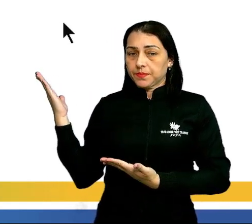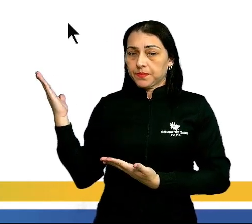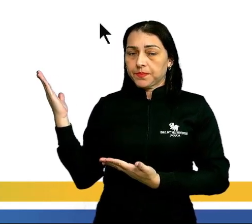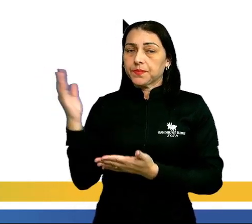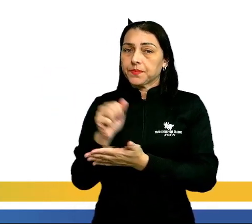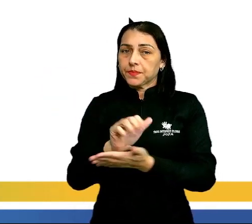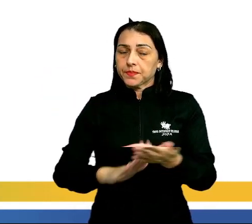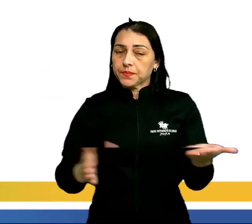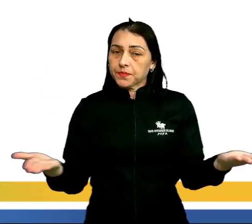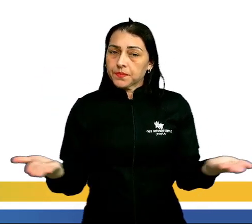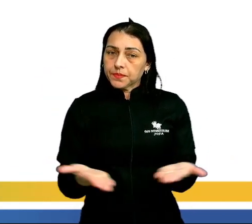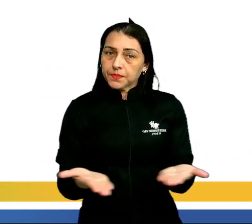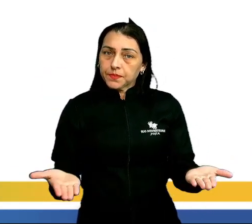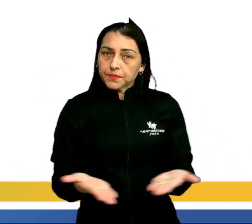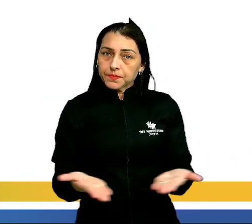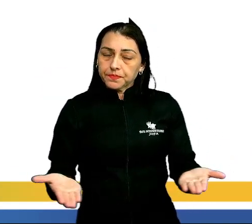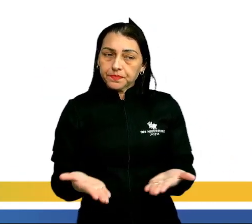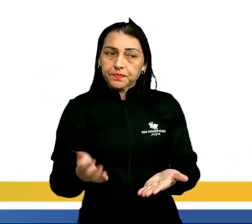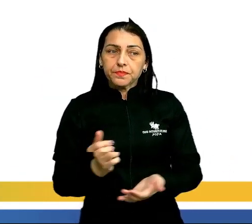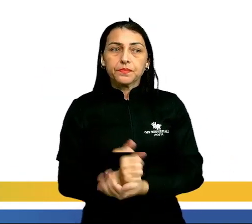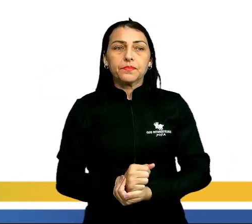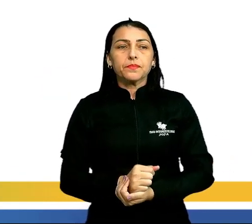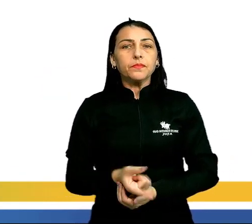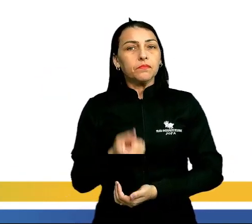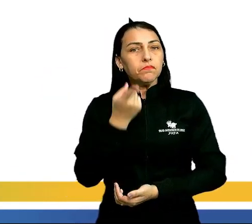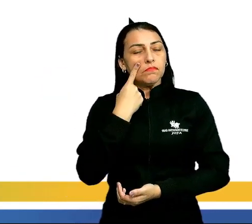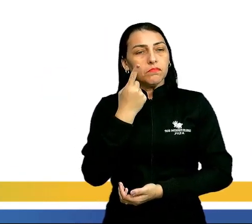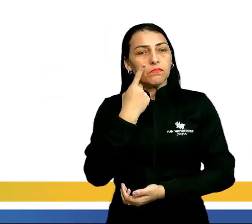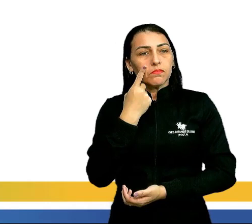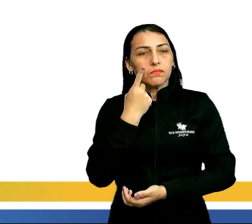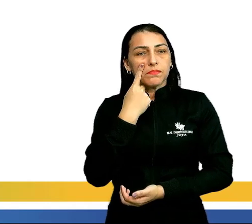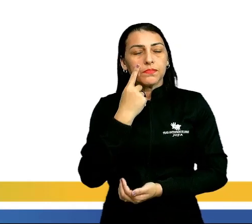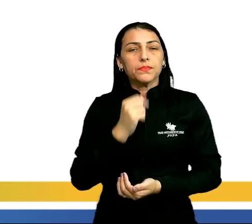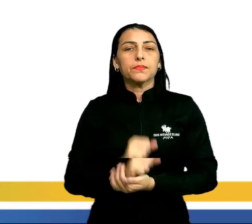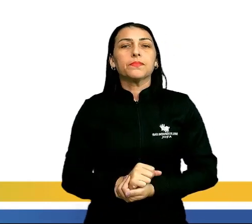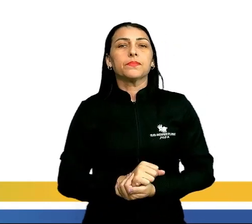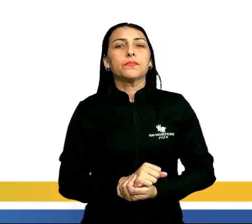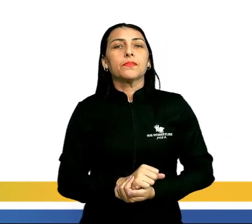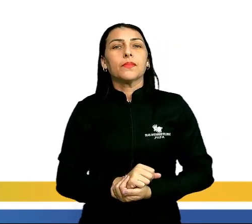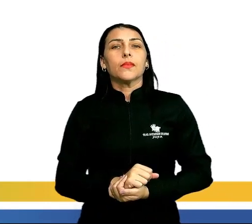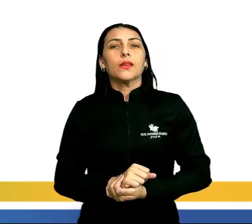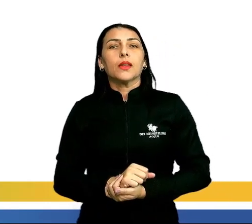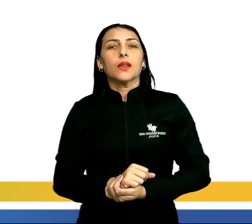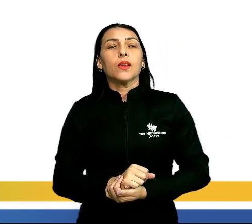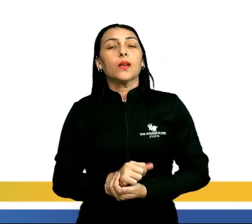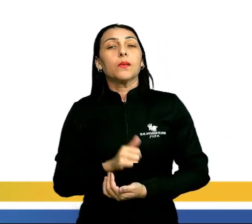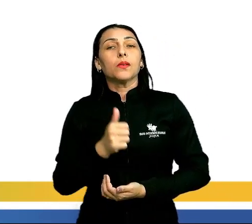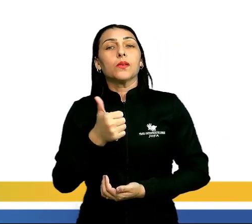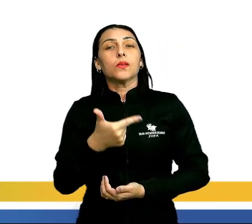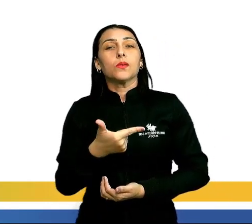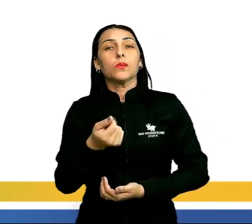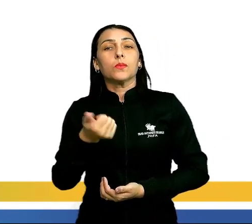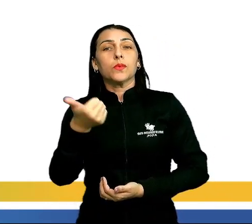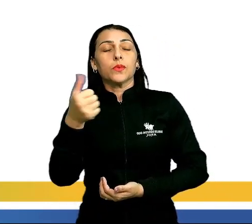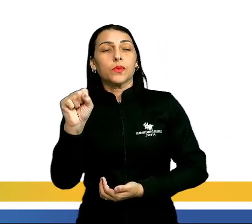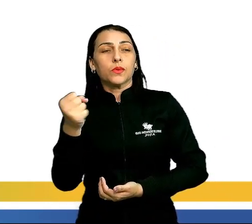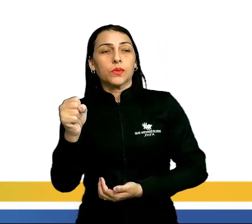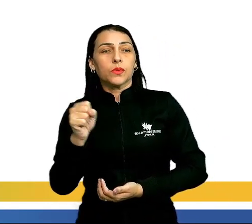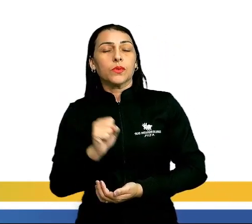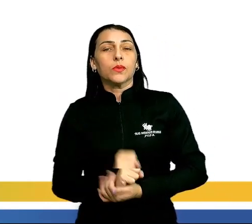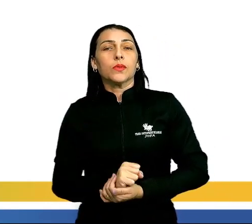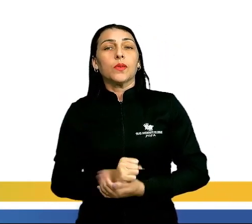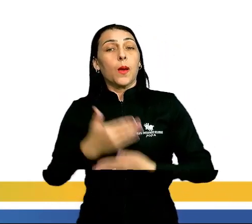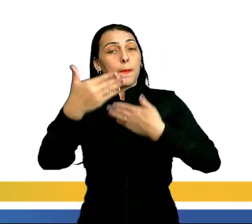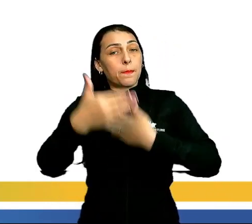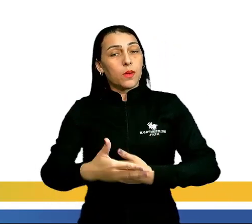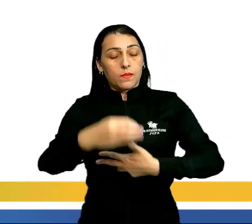nosso exercício de hoje. Olha que interessante, pessoal. Foi no ano de 2018, e é